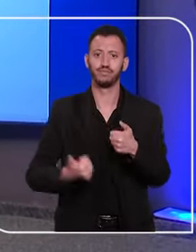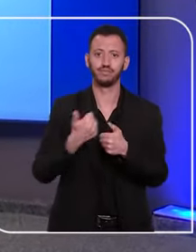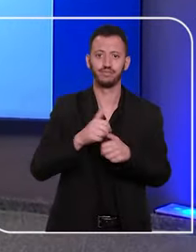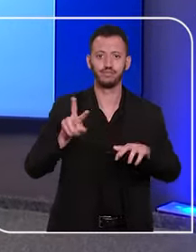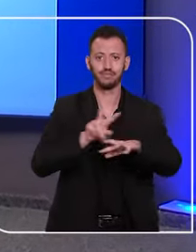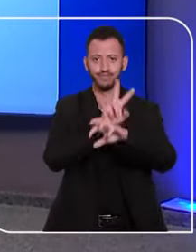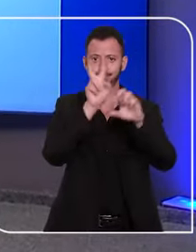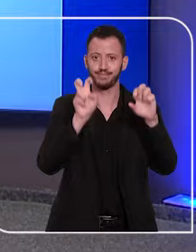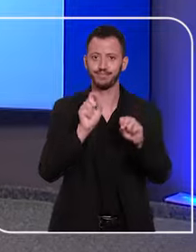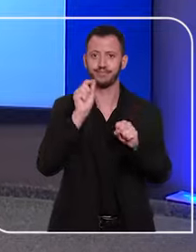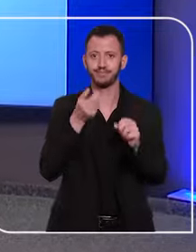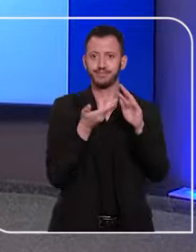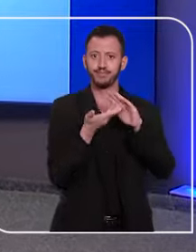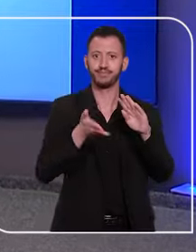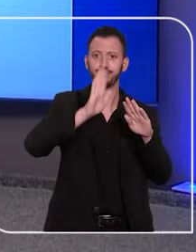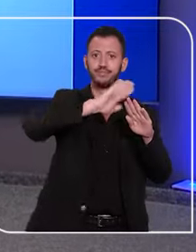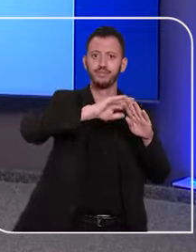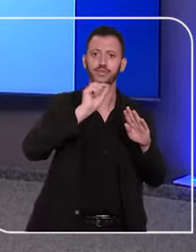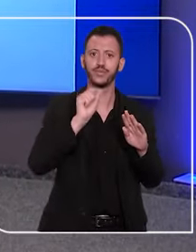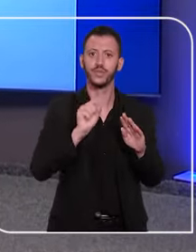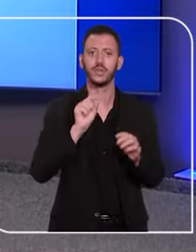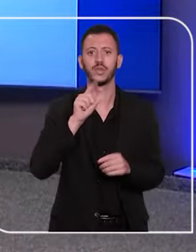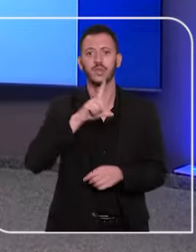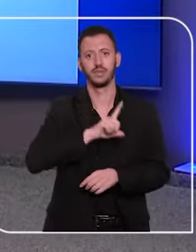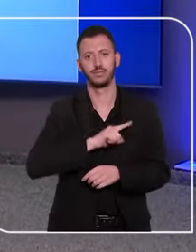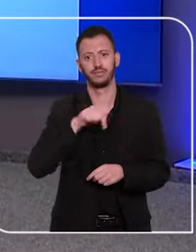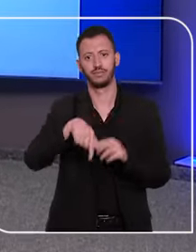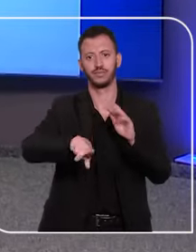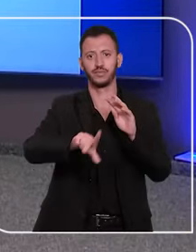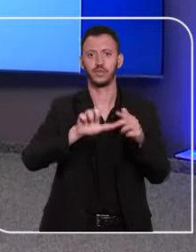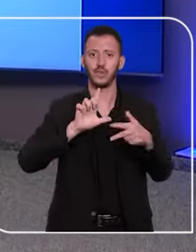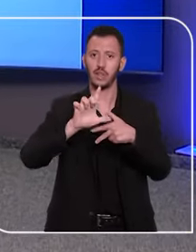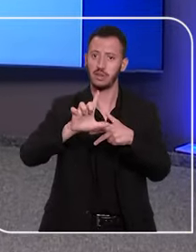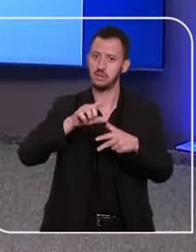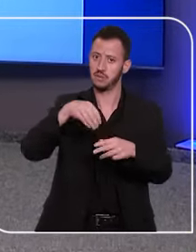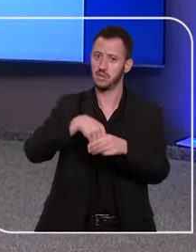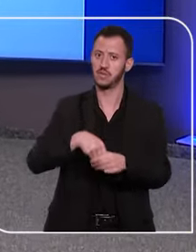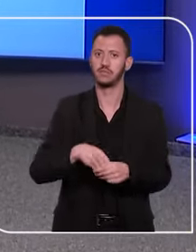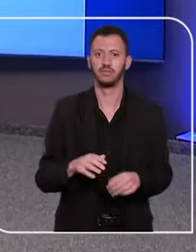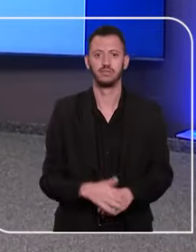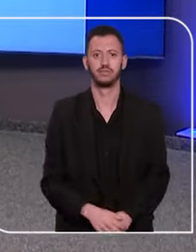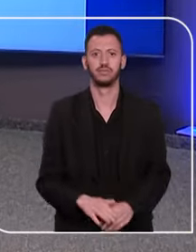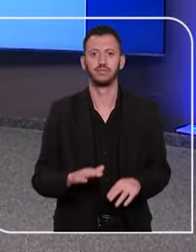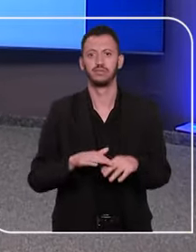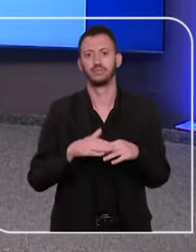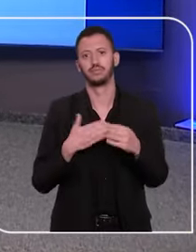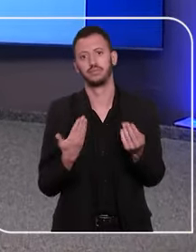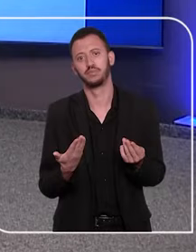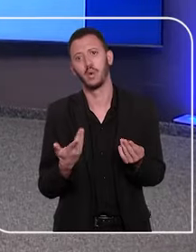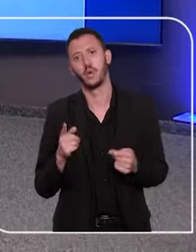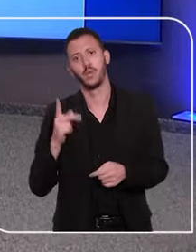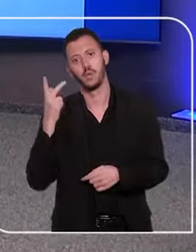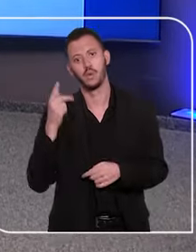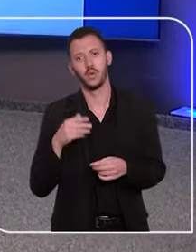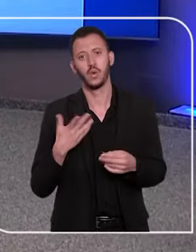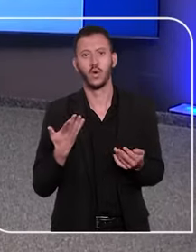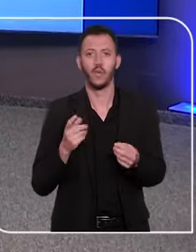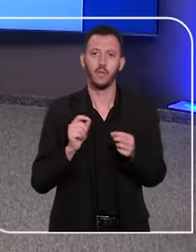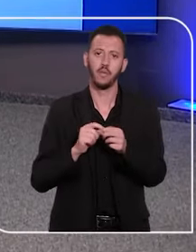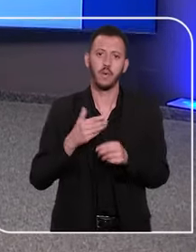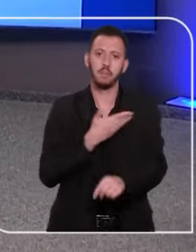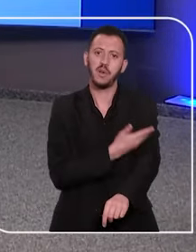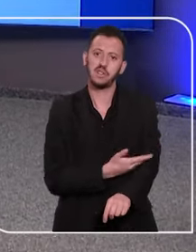substituiu o termo delação premiada que era o que valia na nossa legislação mas no popular se